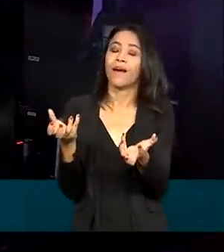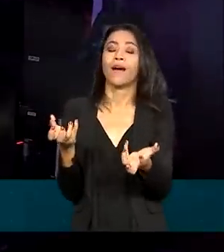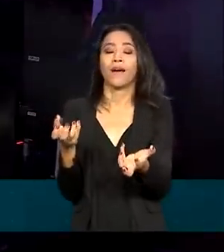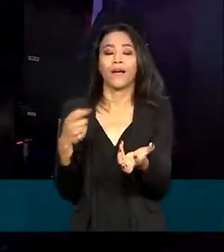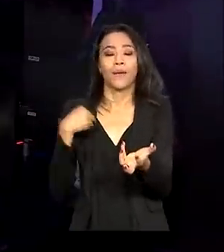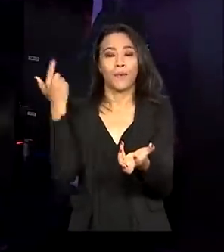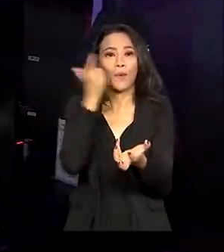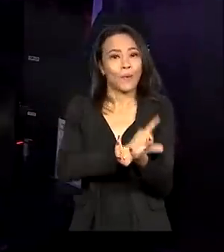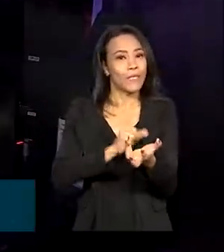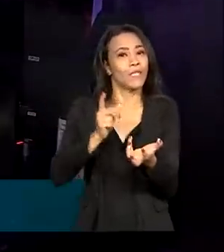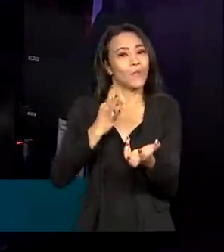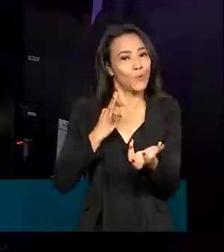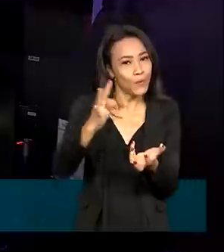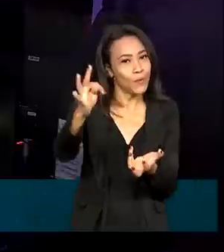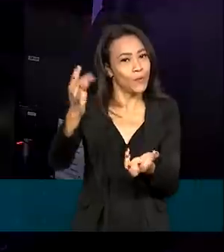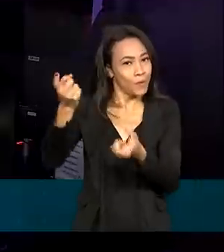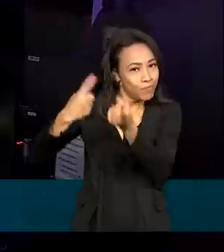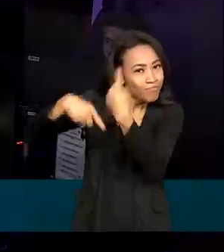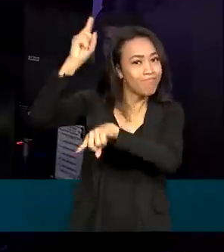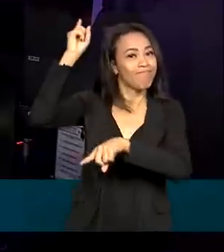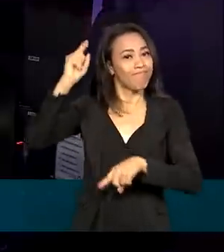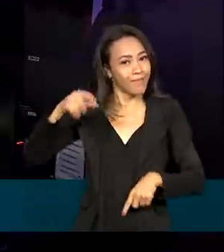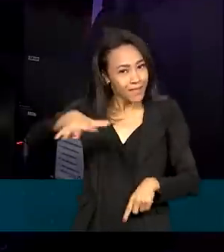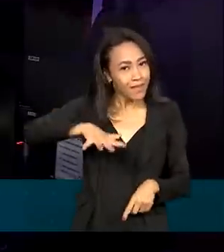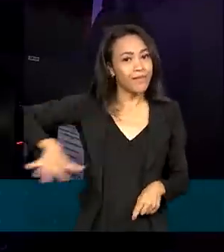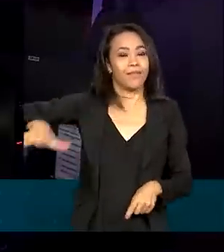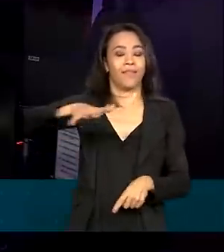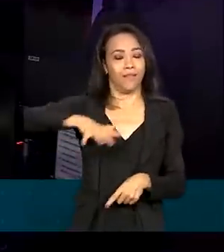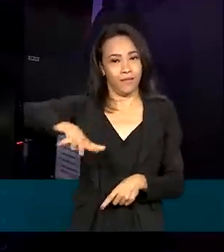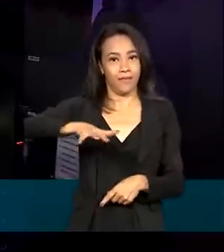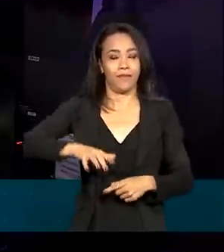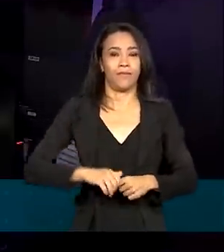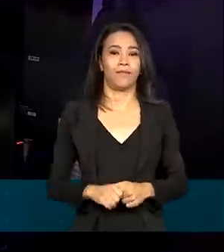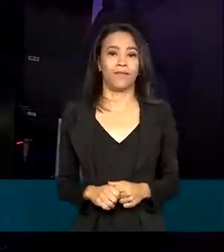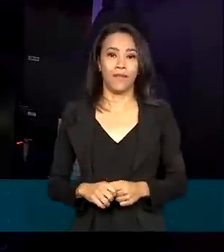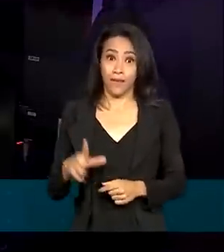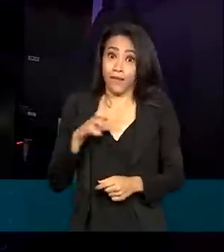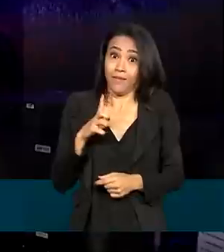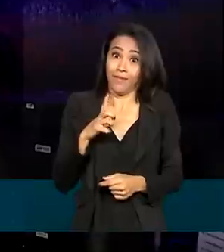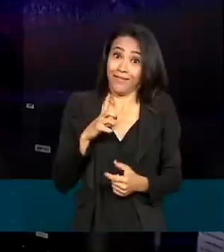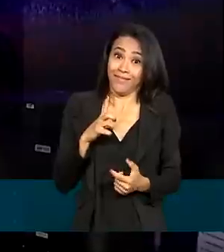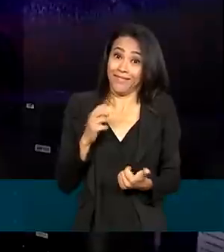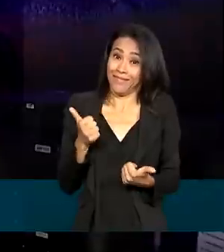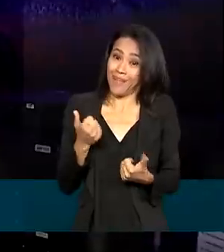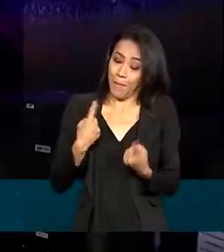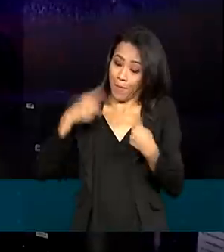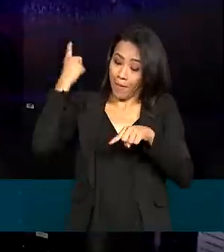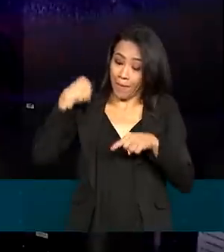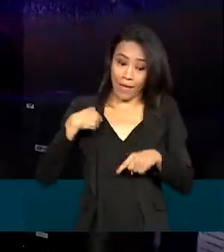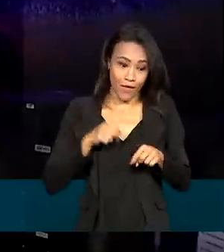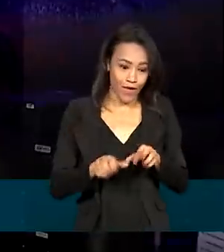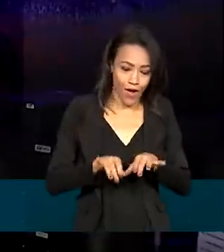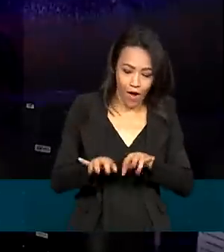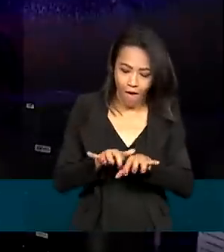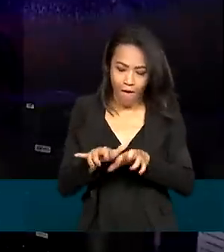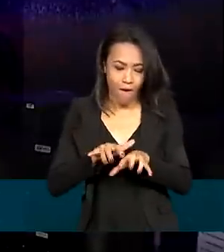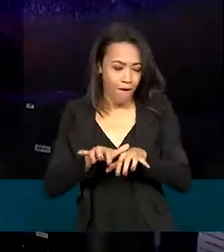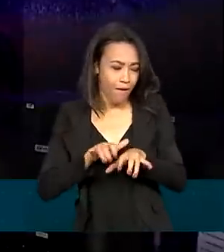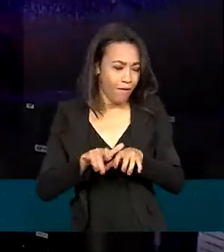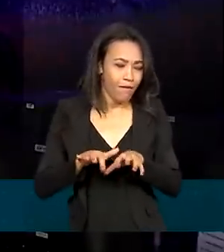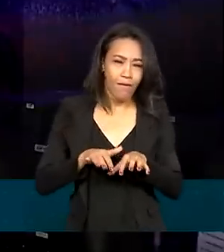um futuro profissional nessa área e provavelmente você tipo tem um sucesso nisso venho para os computadores e consigo fazer